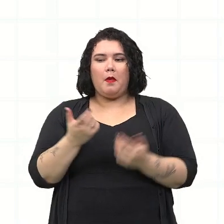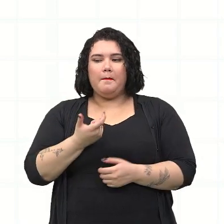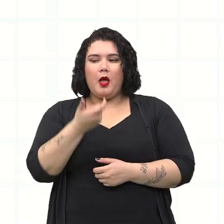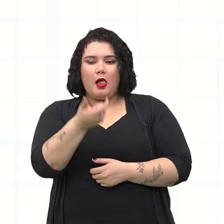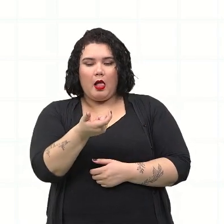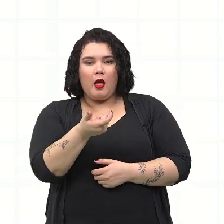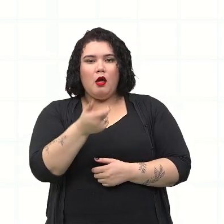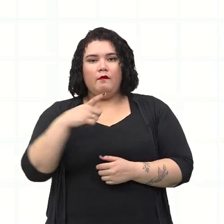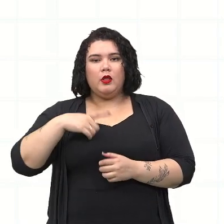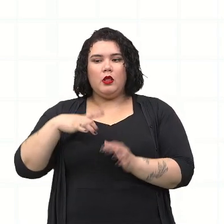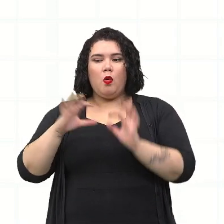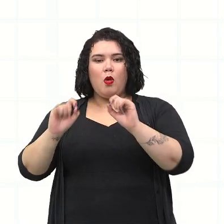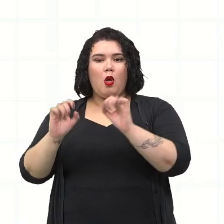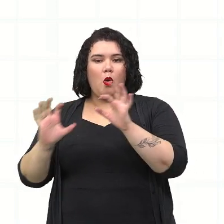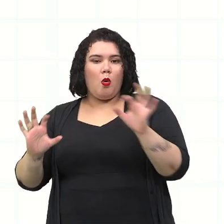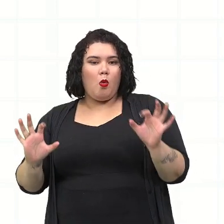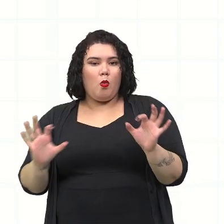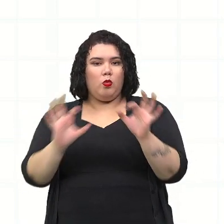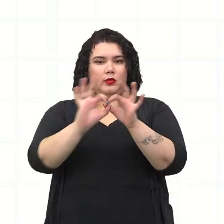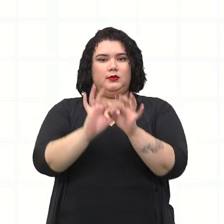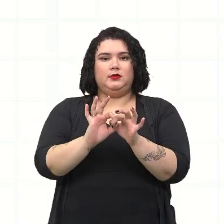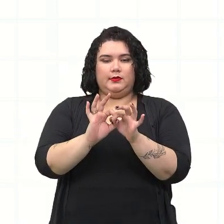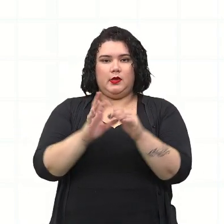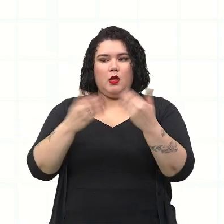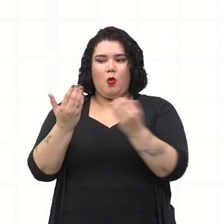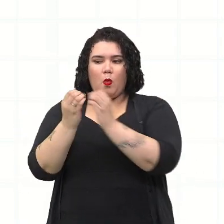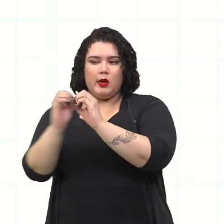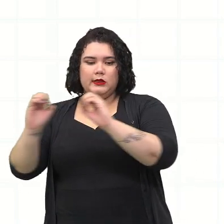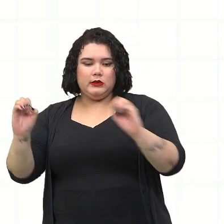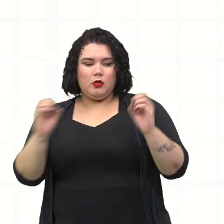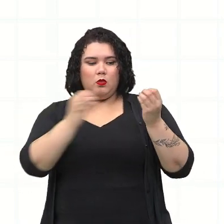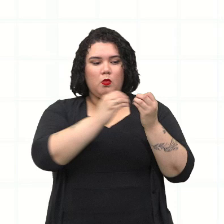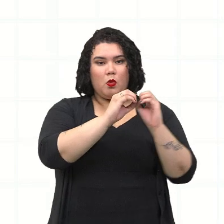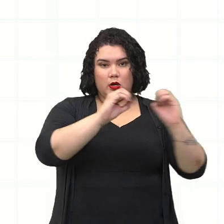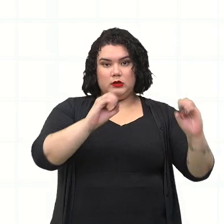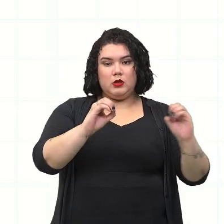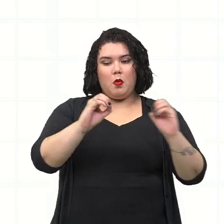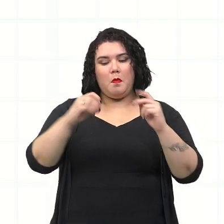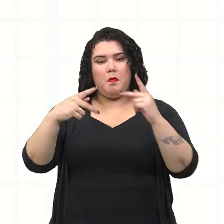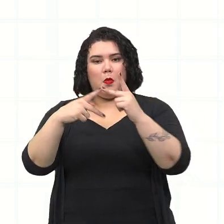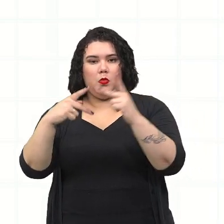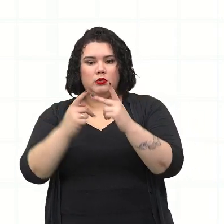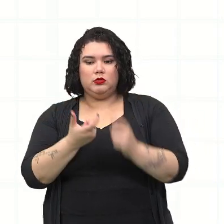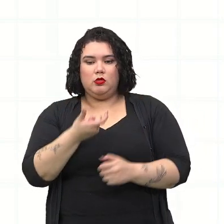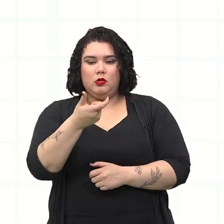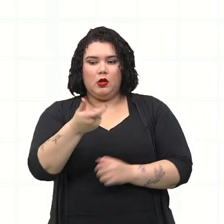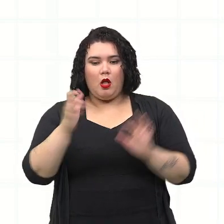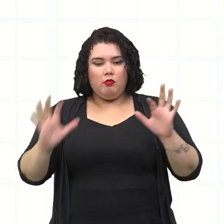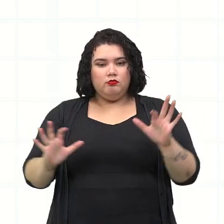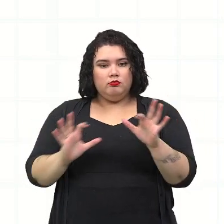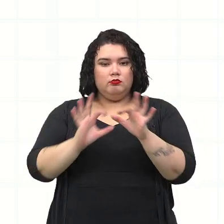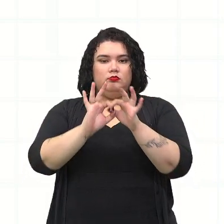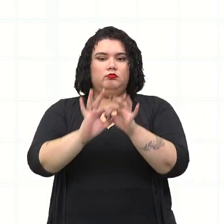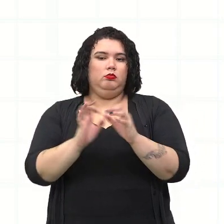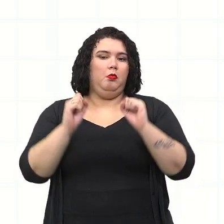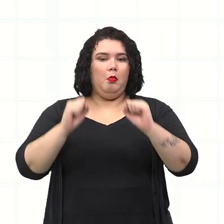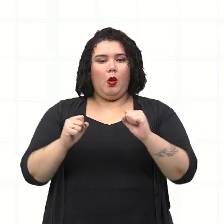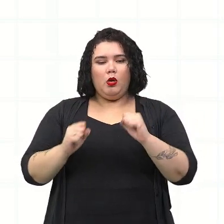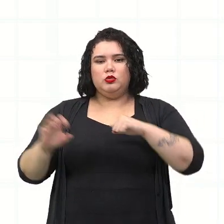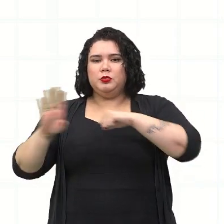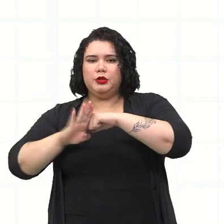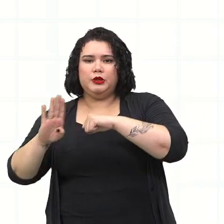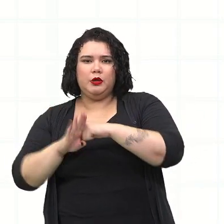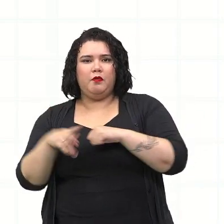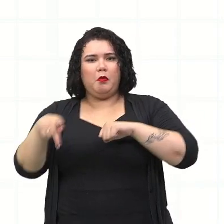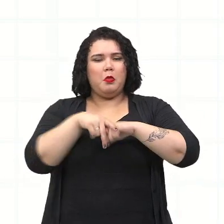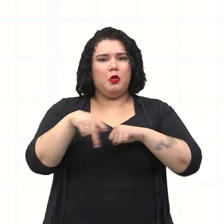essa relação, essa ponte entre esses elementos, que podem ser substantivos, pronomes e outros termos. Elas